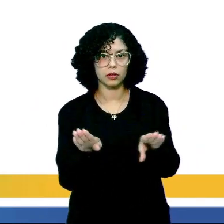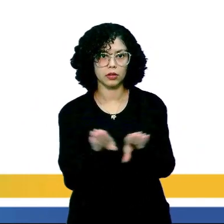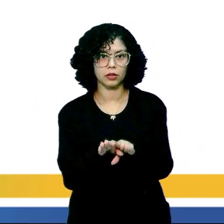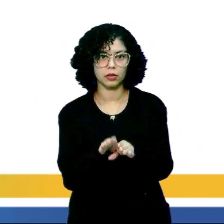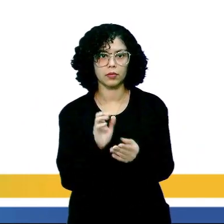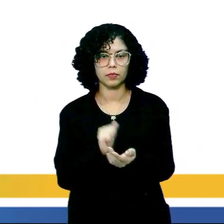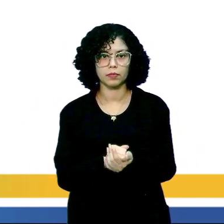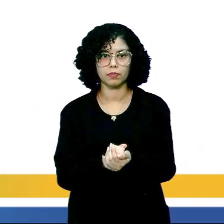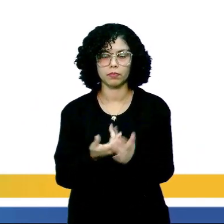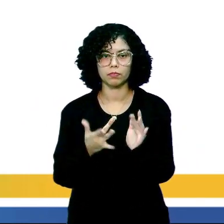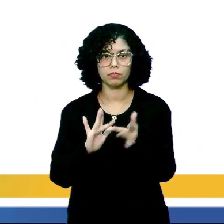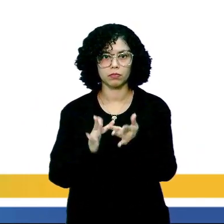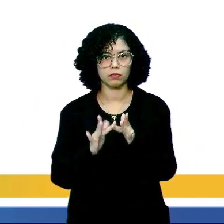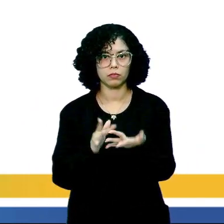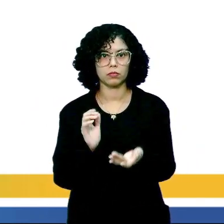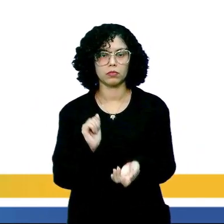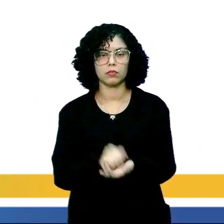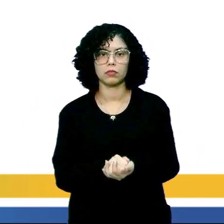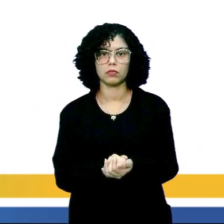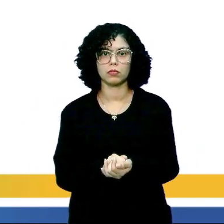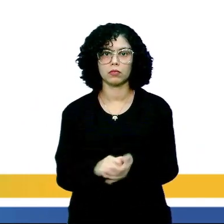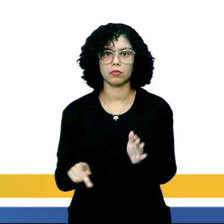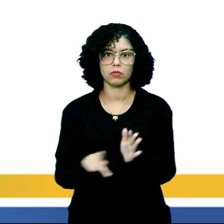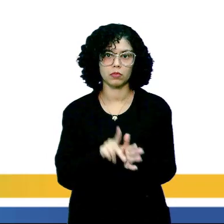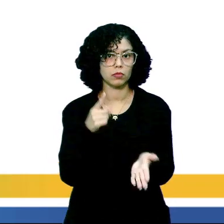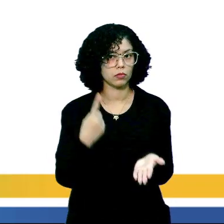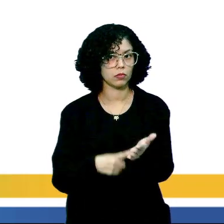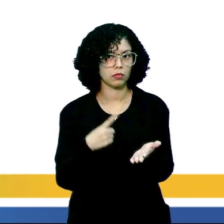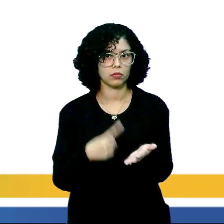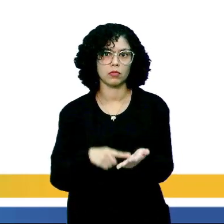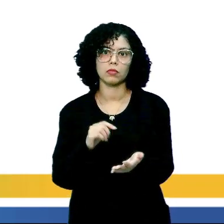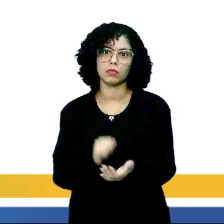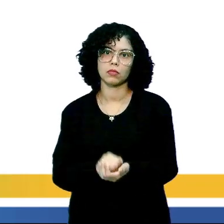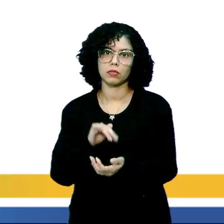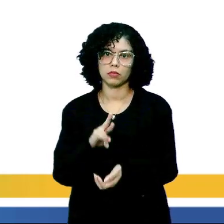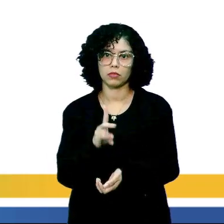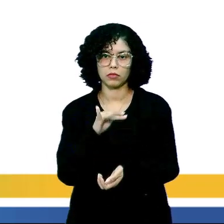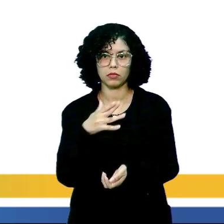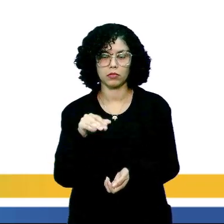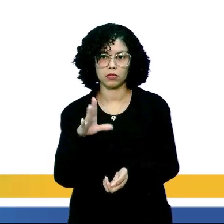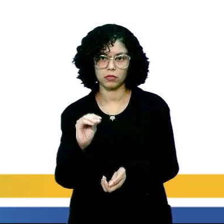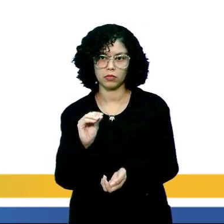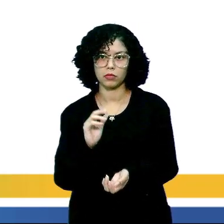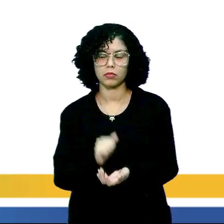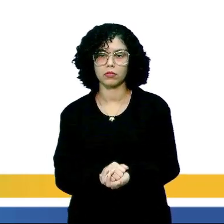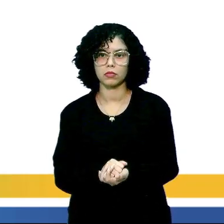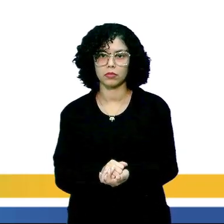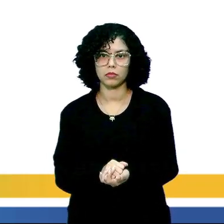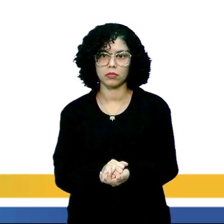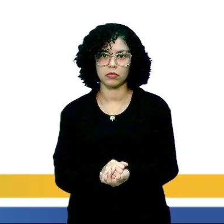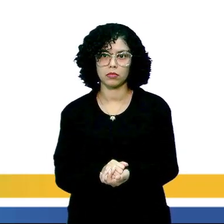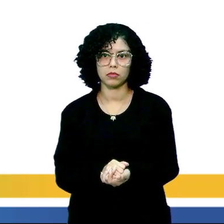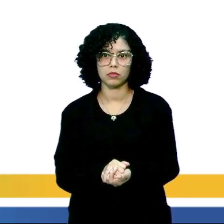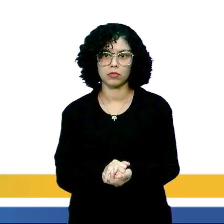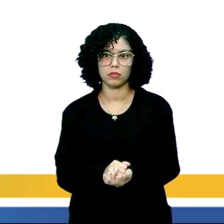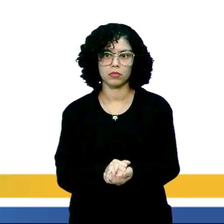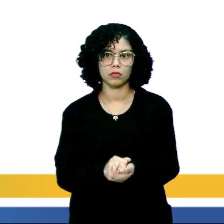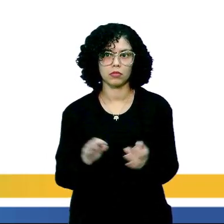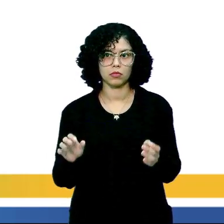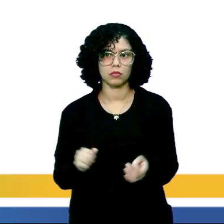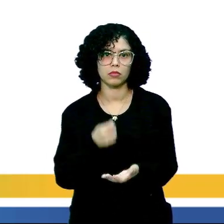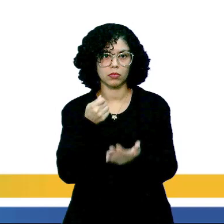o que o projeto que lhes era subjacente não tocou somente na condição ou no instrumento